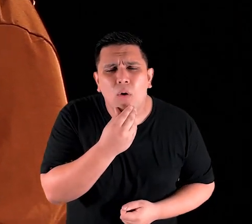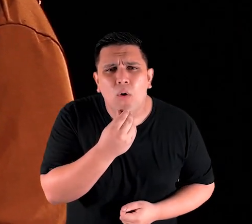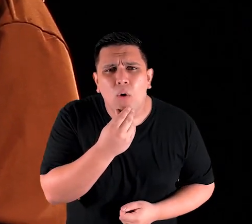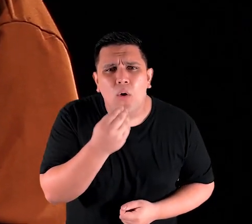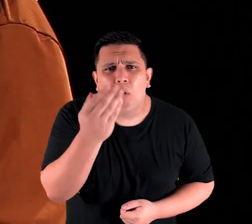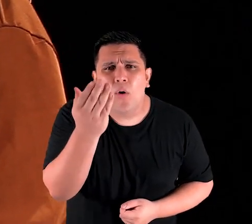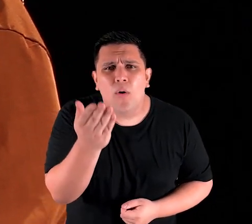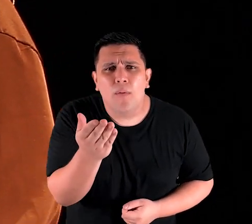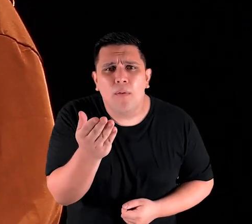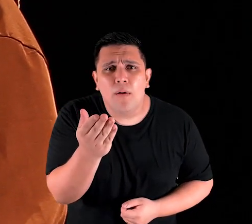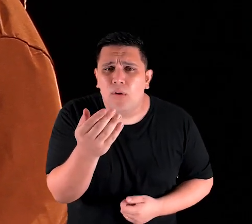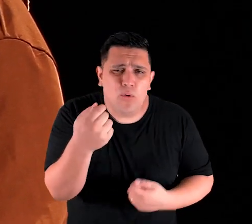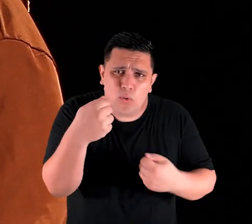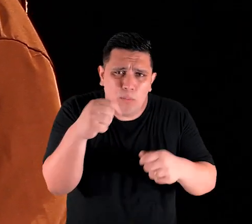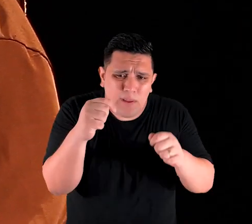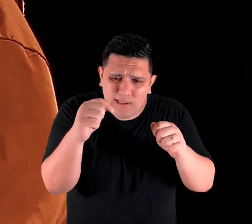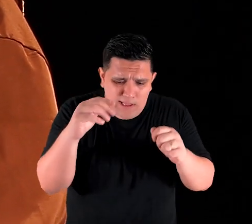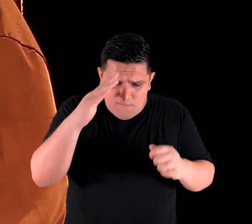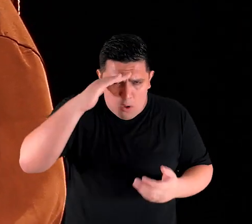não precisava desta homenagem.